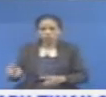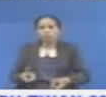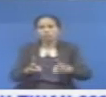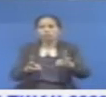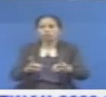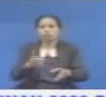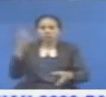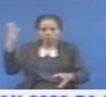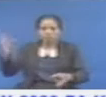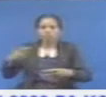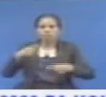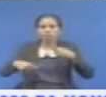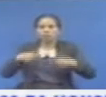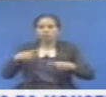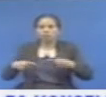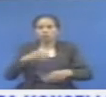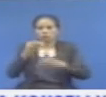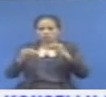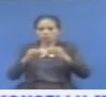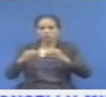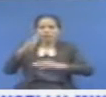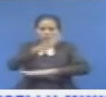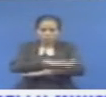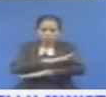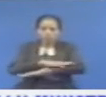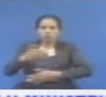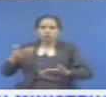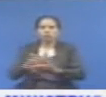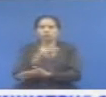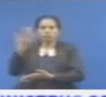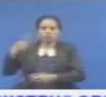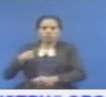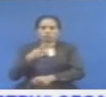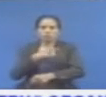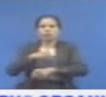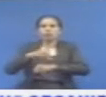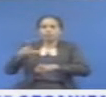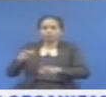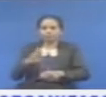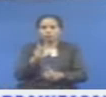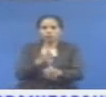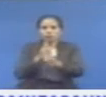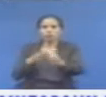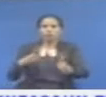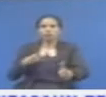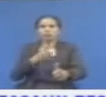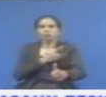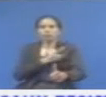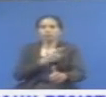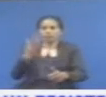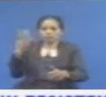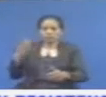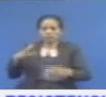tribunal, kon ba composição mesa fong iha Parlamento Nacional. Tur deputado Arão Noé Amaral, wa inhira